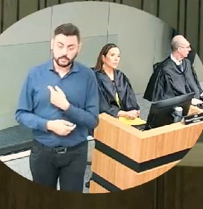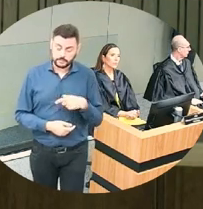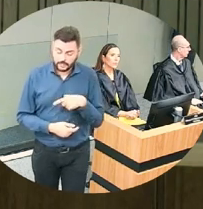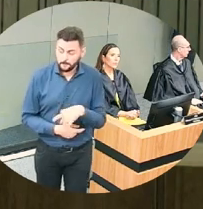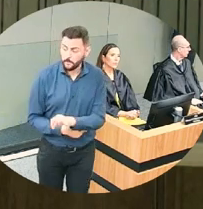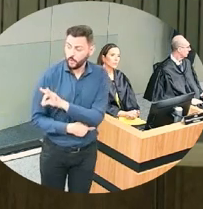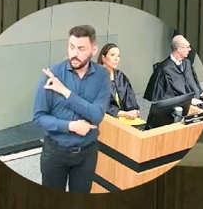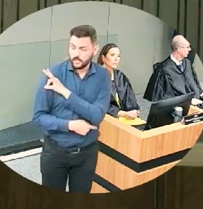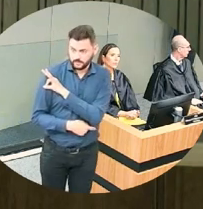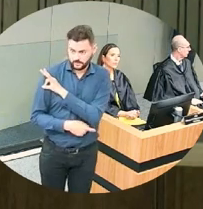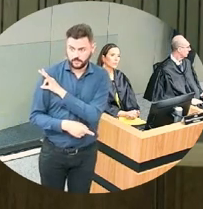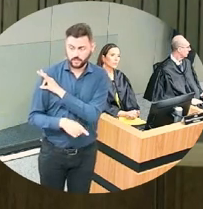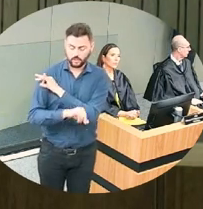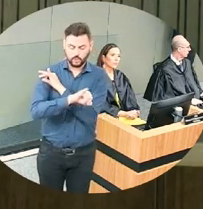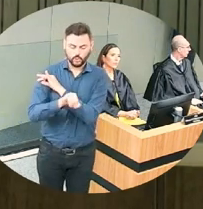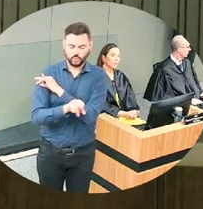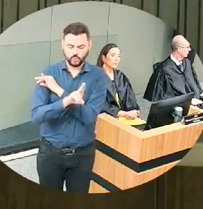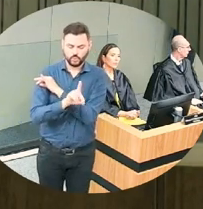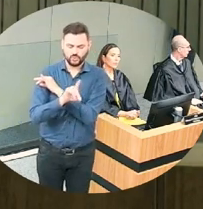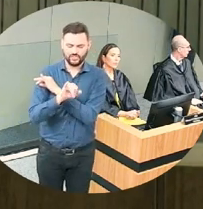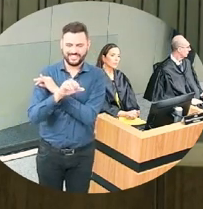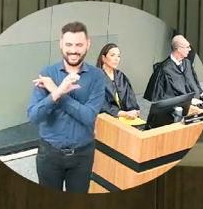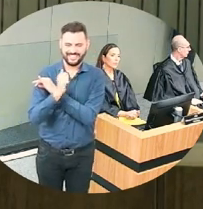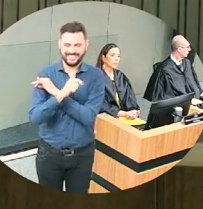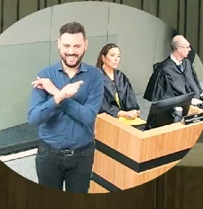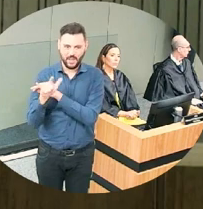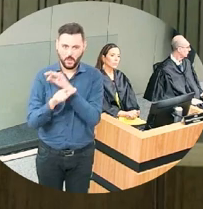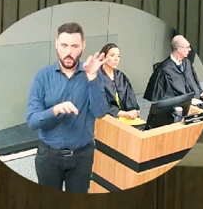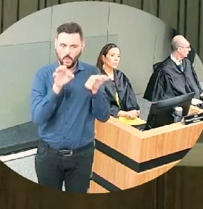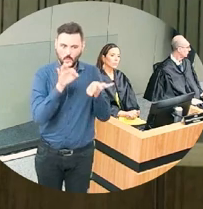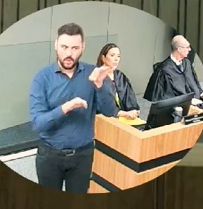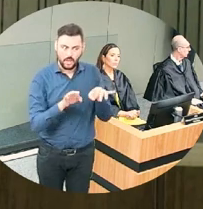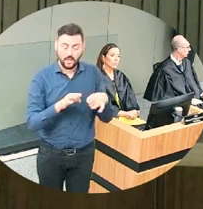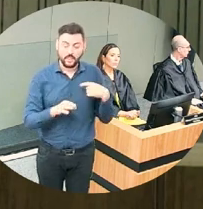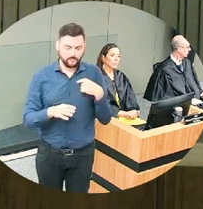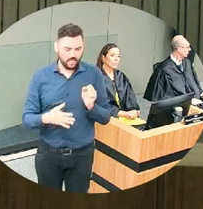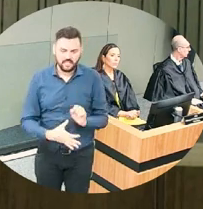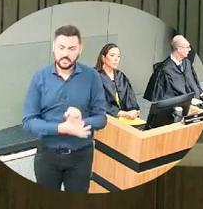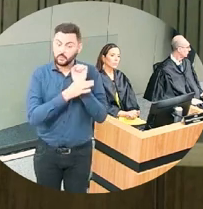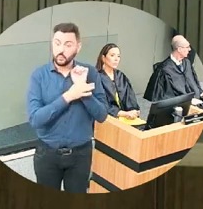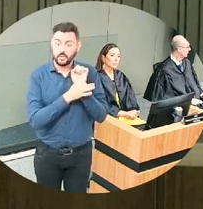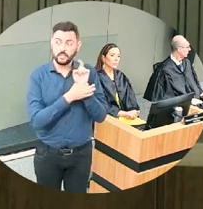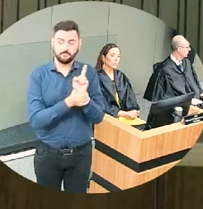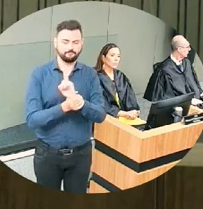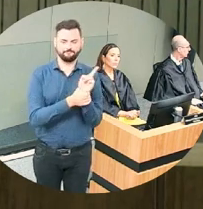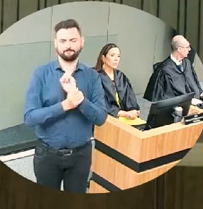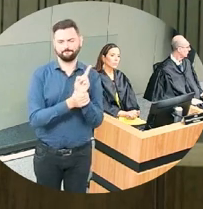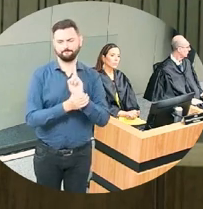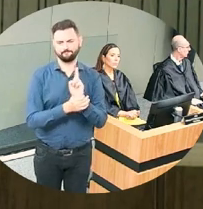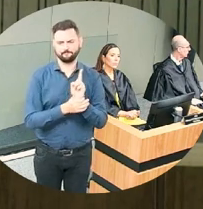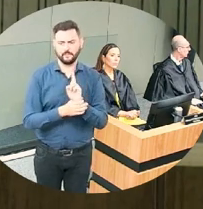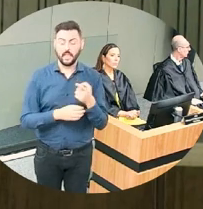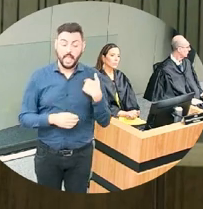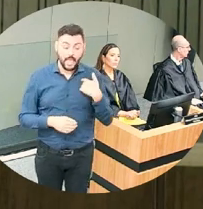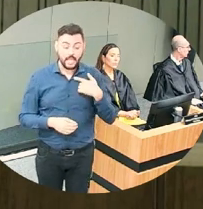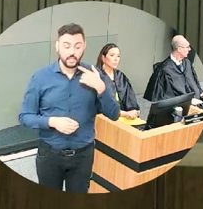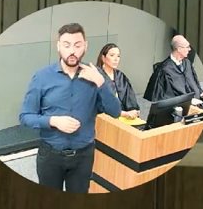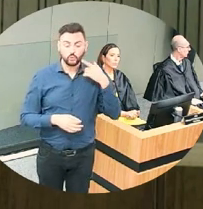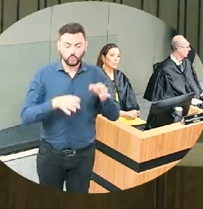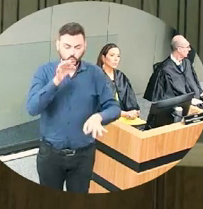judicial não temos mais uma segurança judiciária eu gosto sempre de insistir nisso não tem juiz